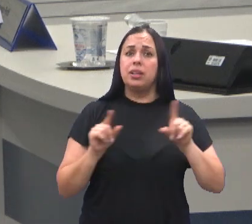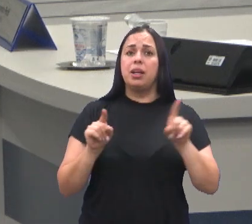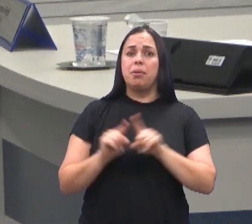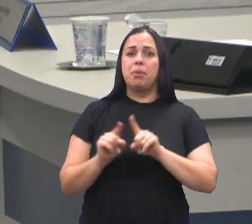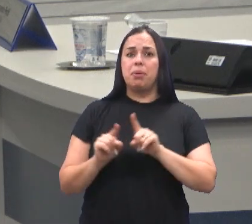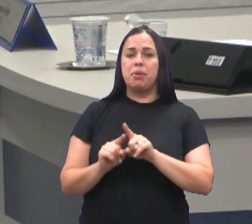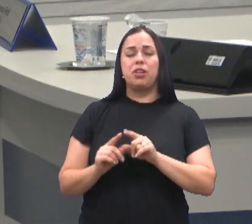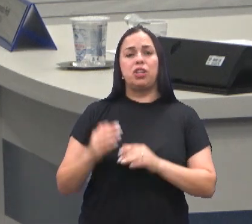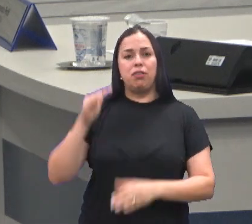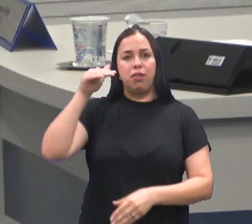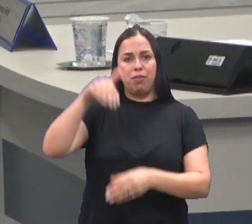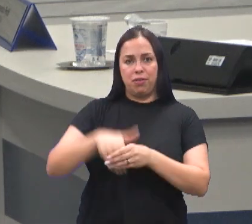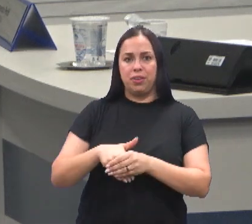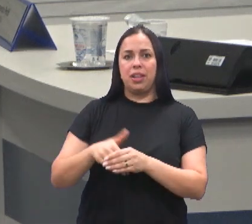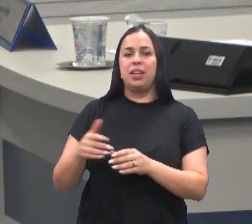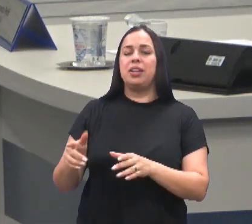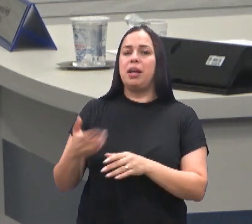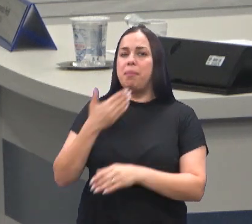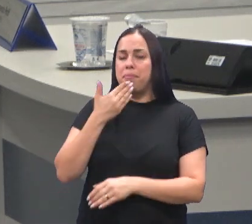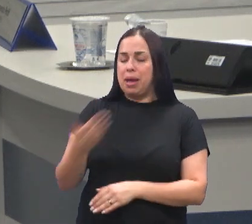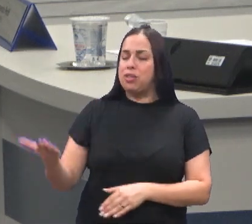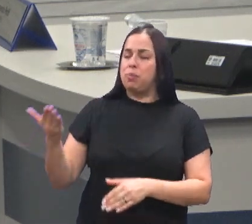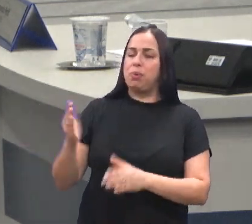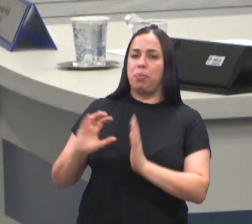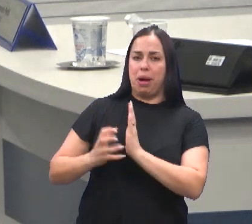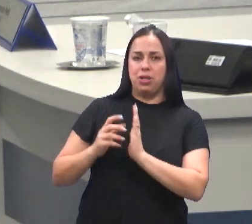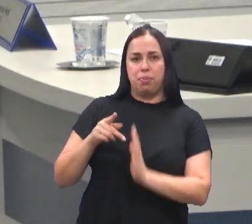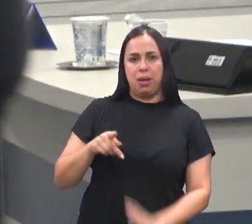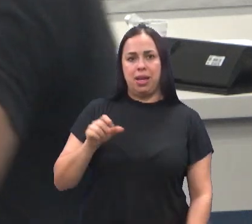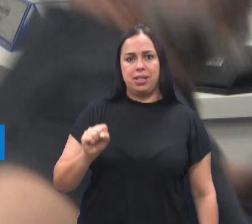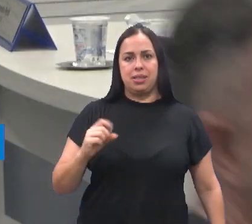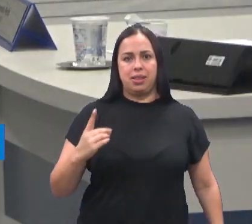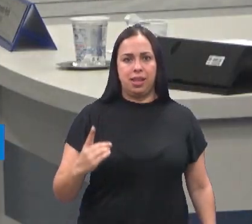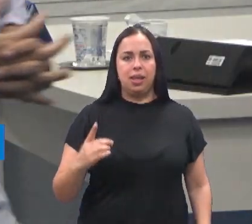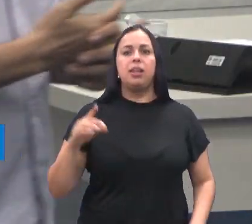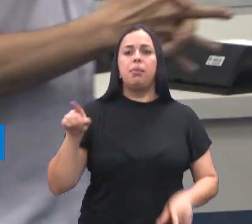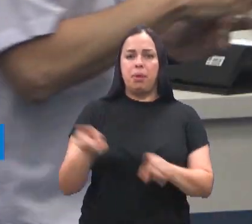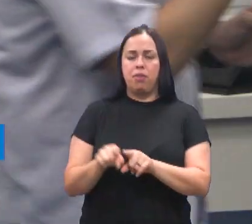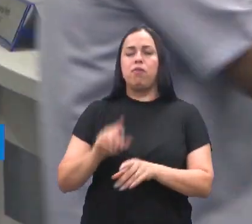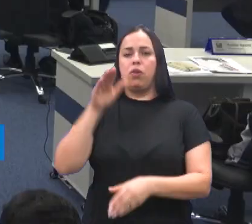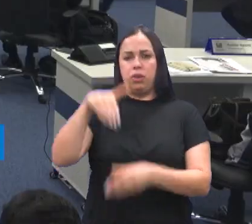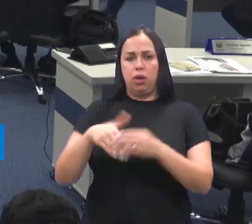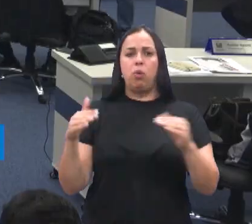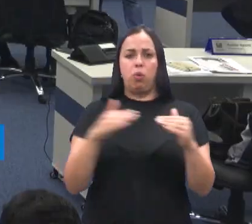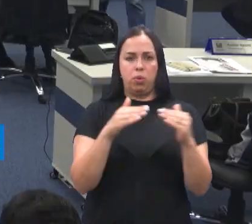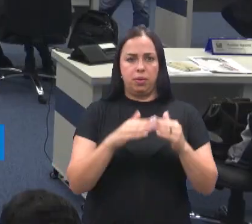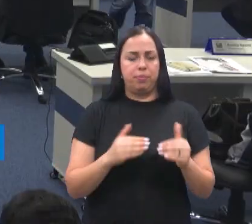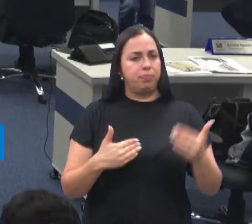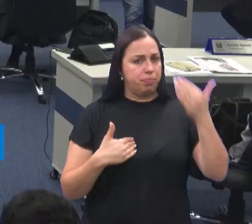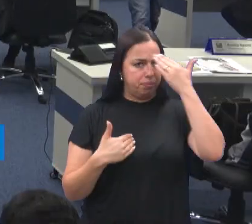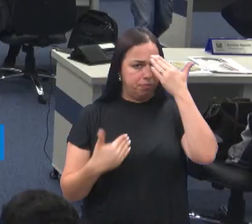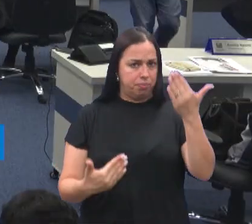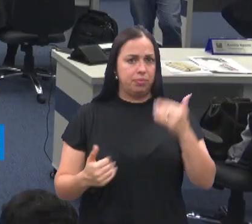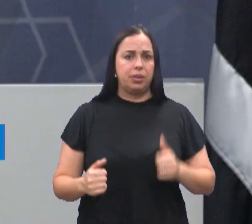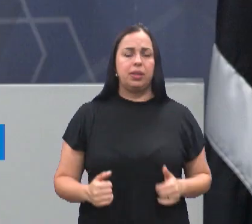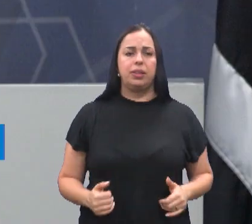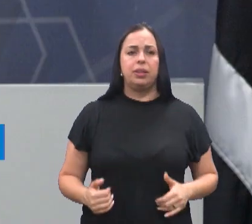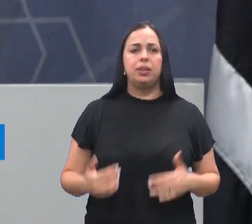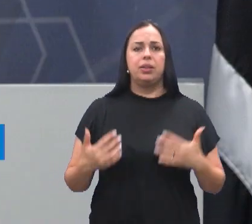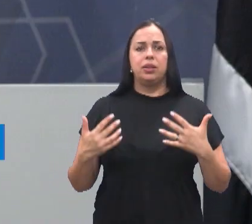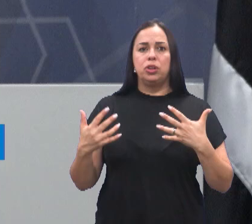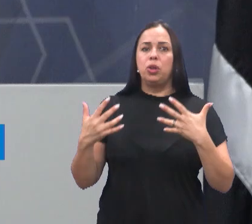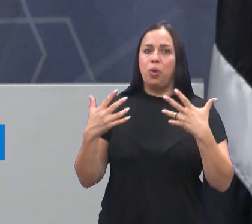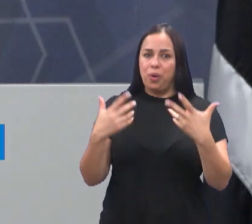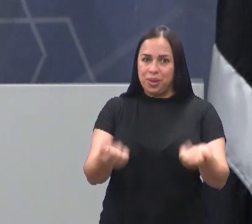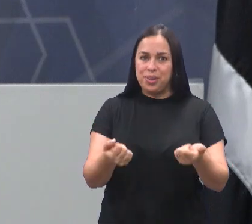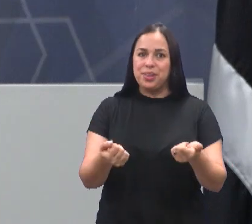o meu voto favorável e peço para a bancada do PSD também votar favorável. Obrigada. Todos estarão